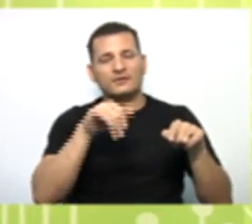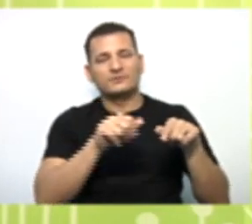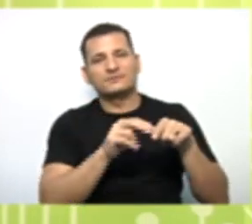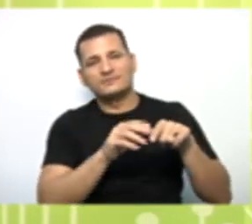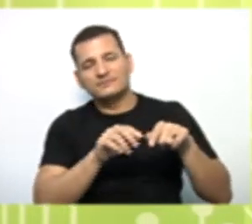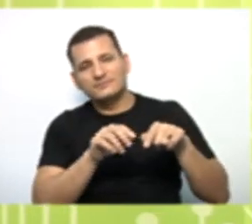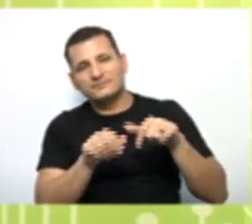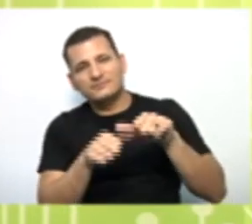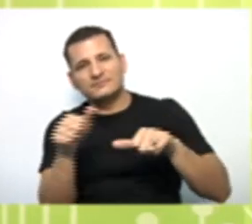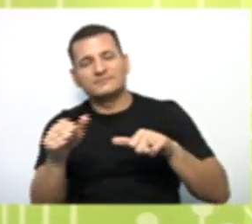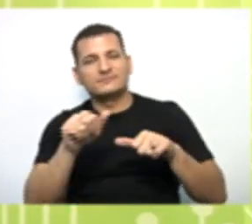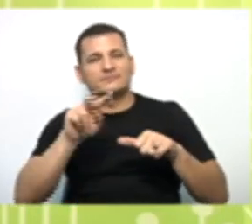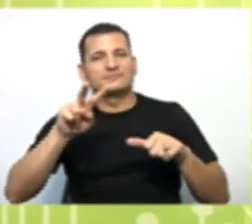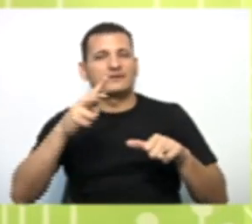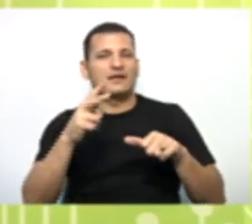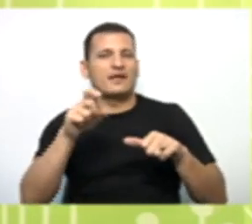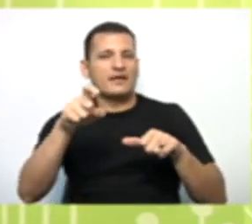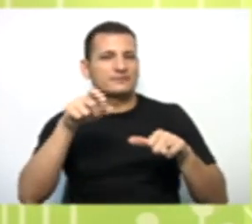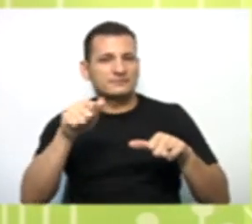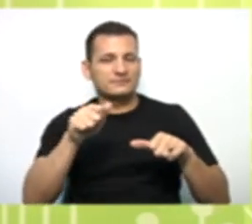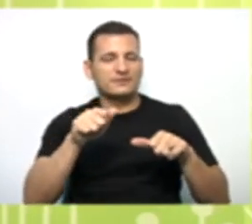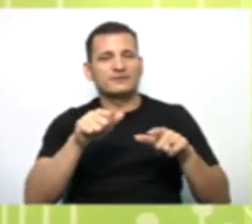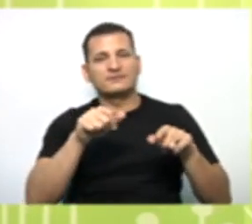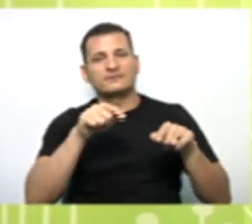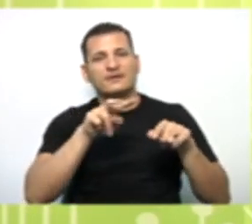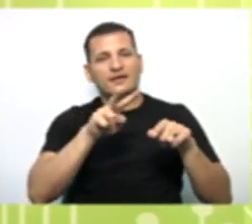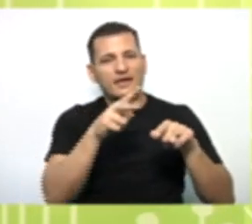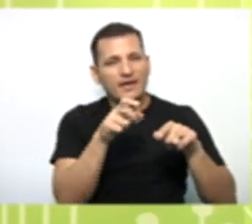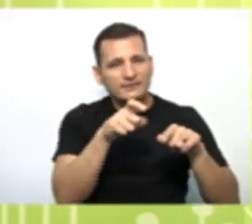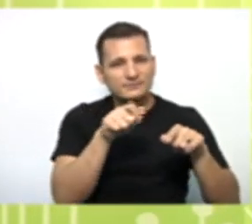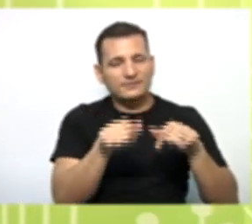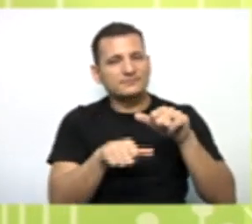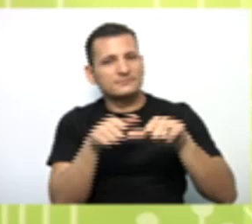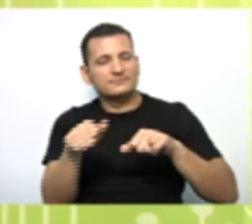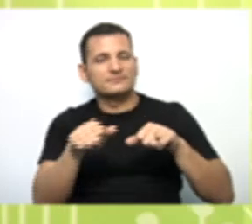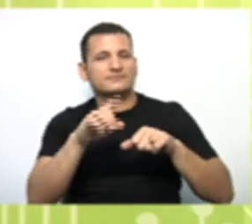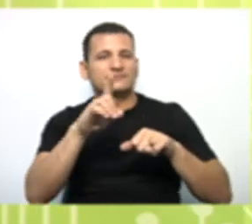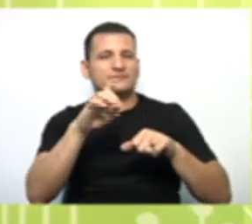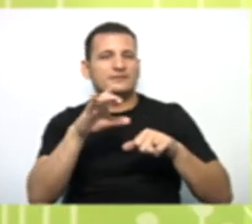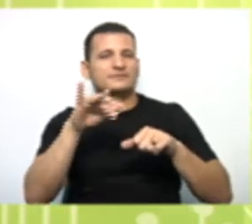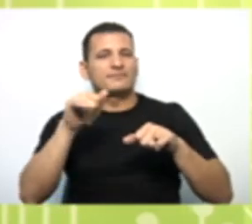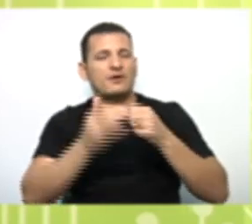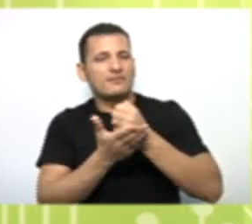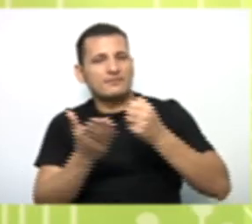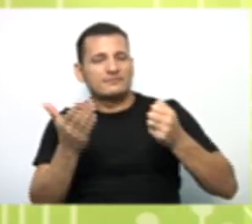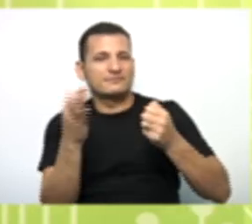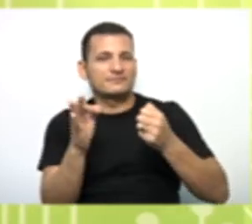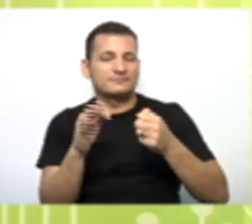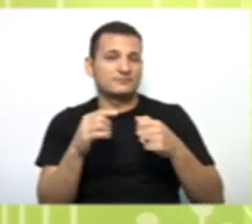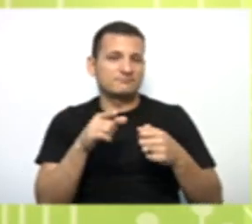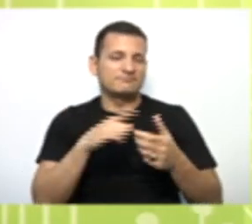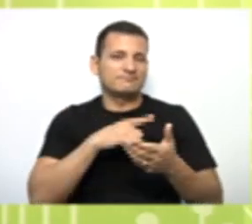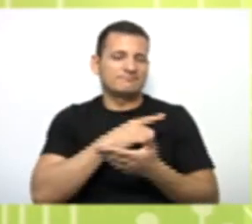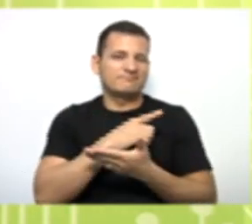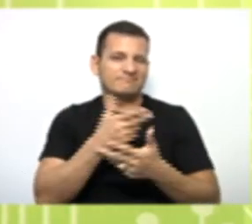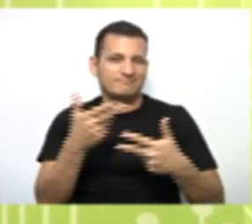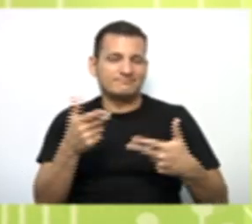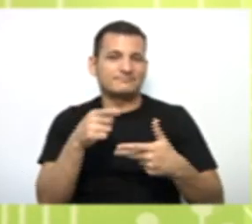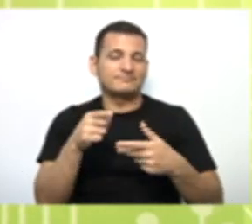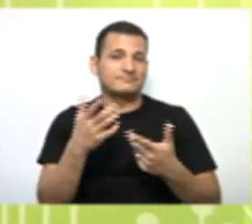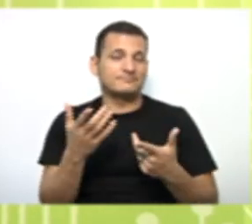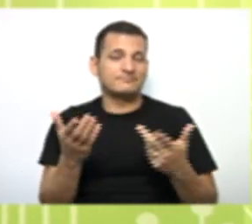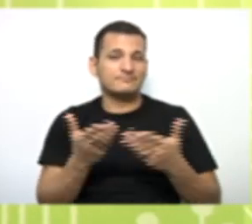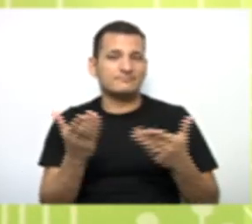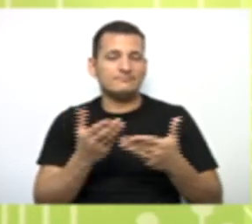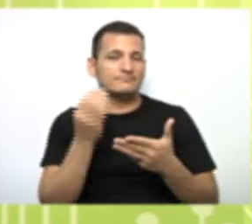número hexadecimal em decimal. Então tem muito disso, gente. Isso aí é uma coisa, a gente vai tentar mostrar aqui, a gente vai gastar os últimos 10 minutinhos